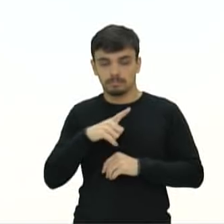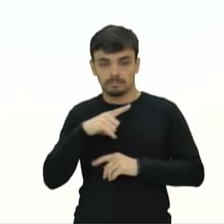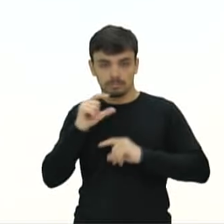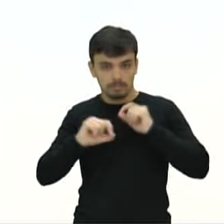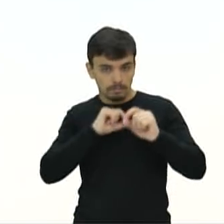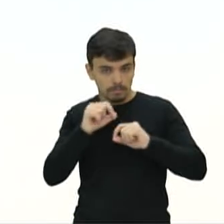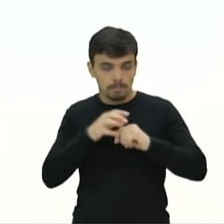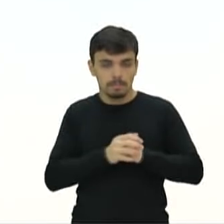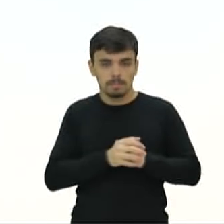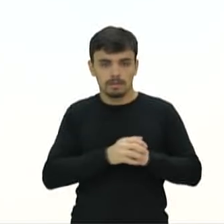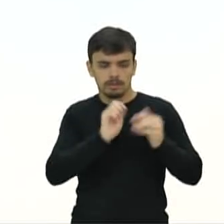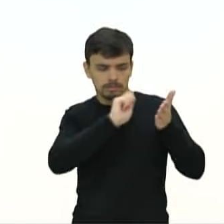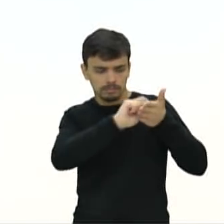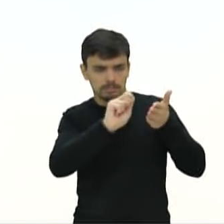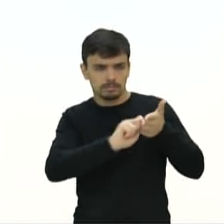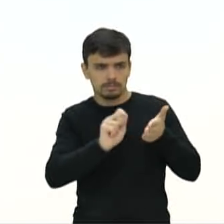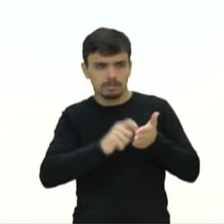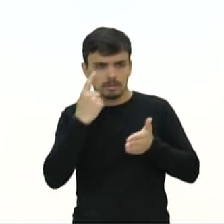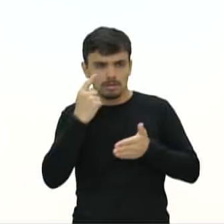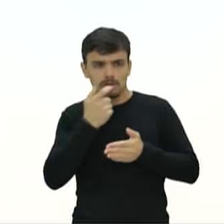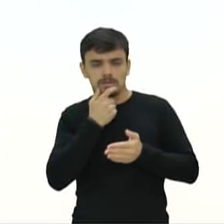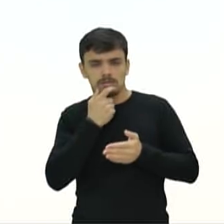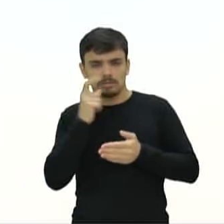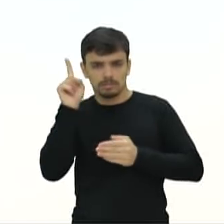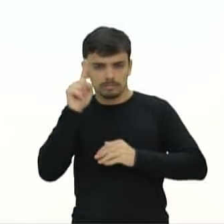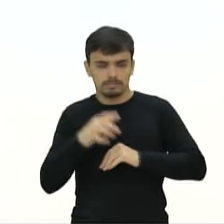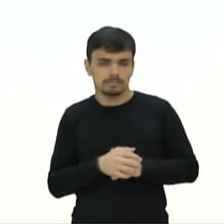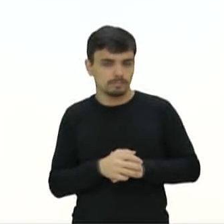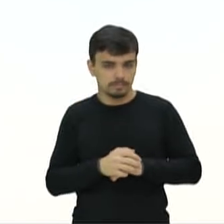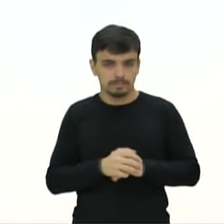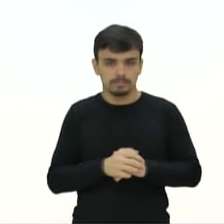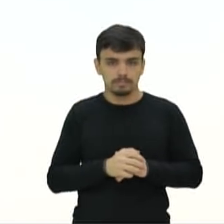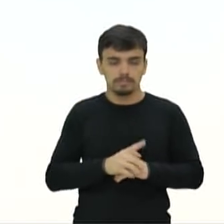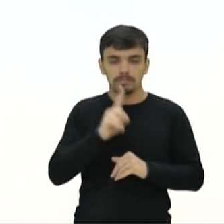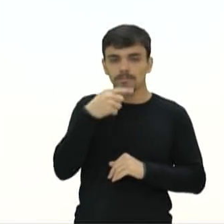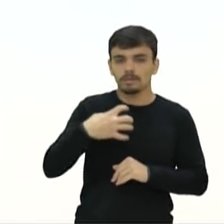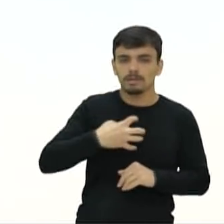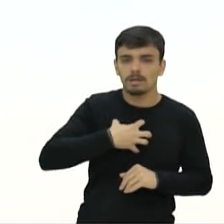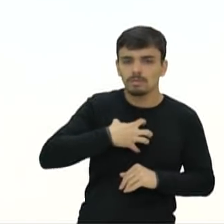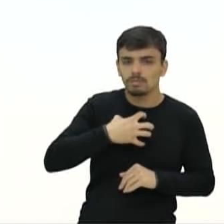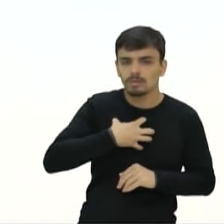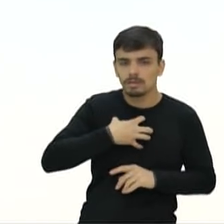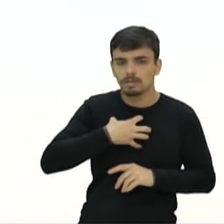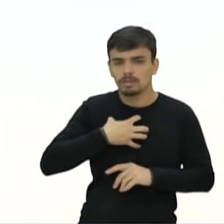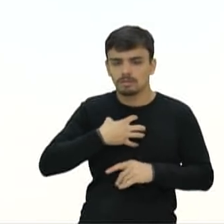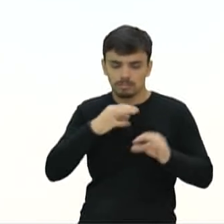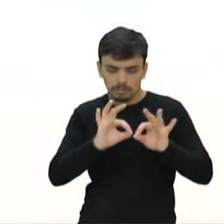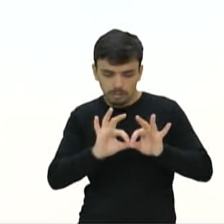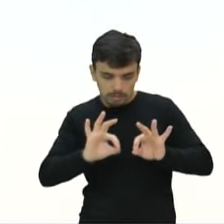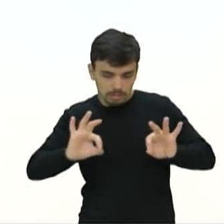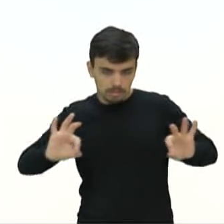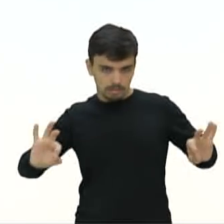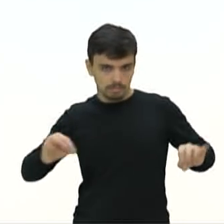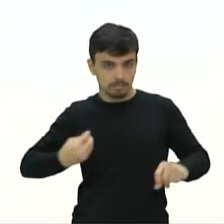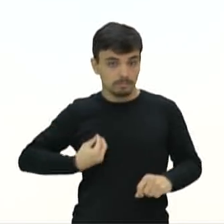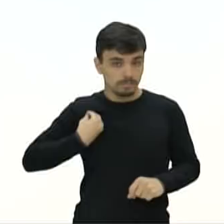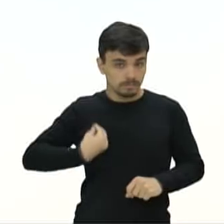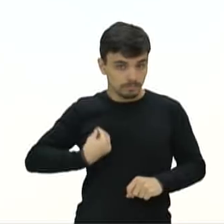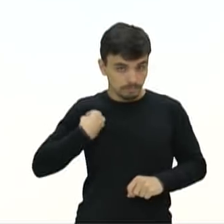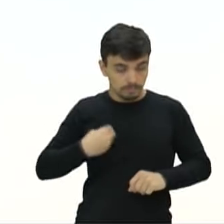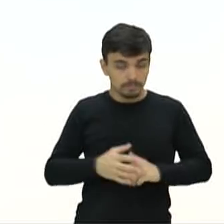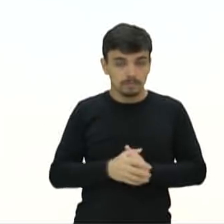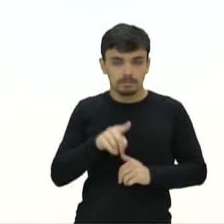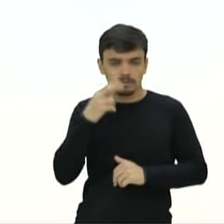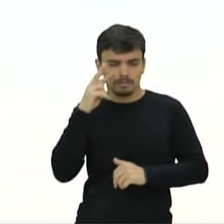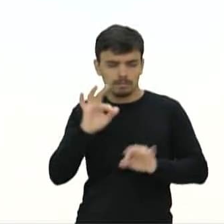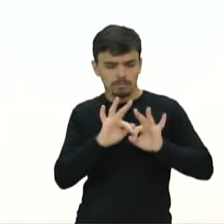ó, tá escrito ali World's Highest Standard of Living. Então é o jeito mais sofisticado de vida. Você vê